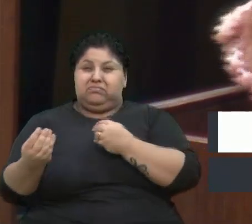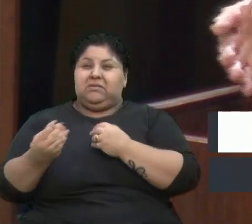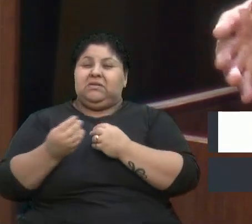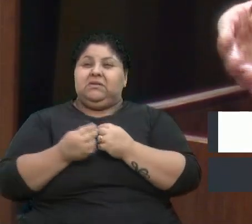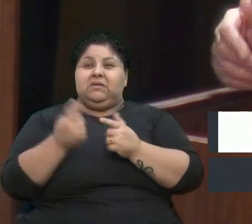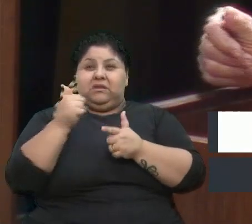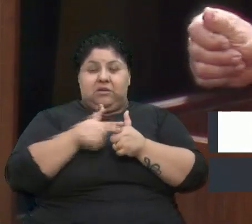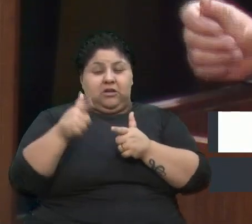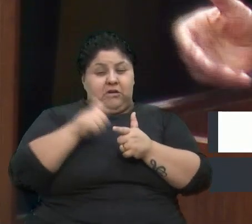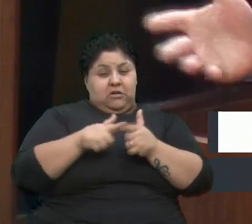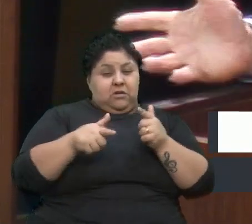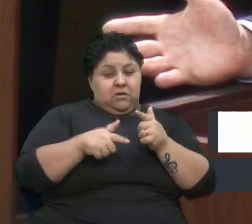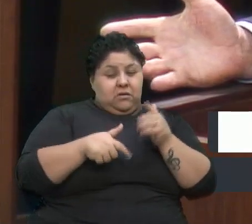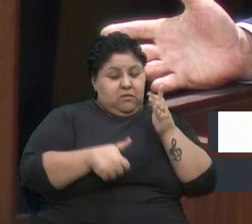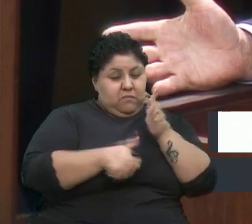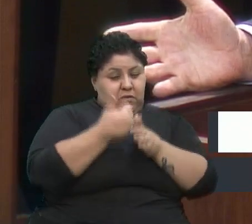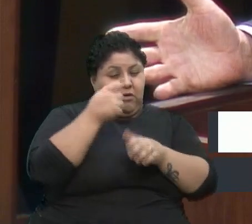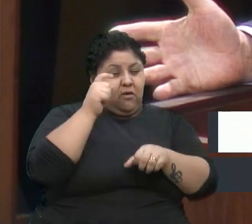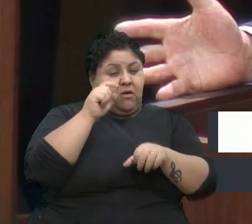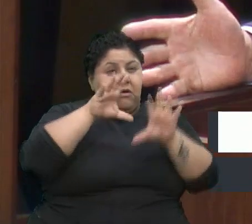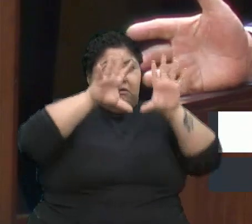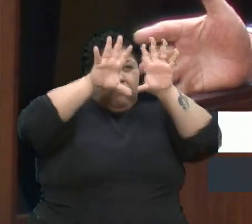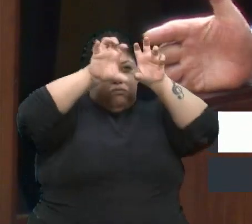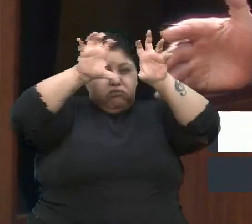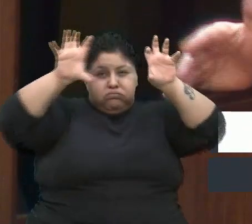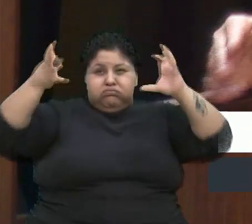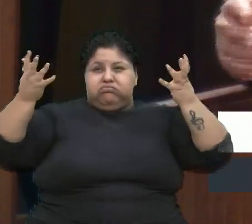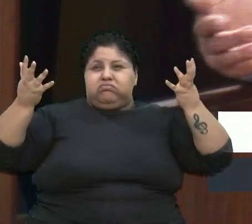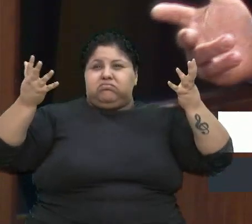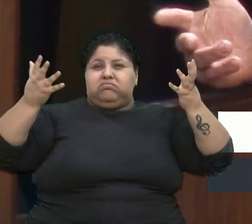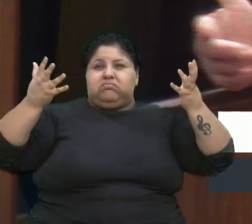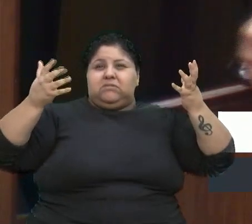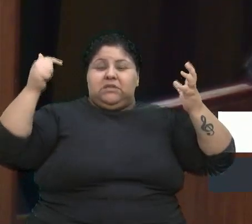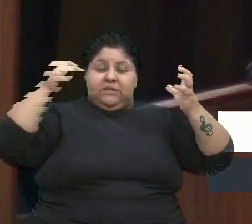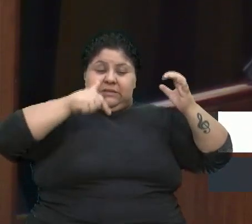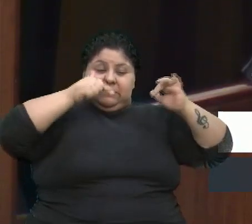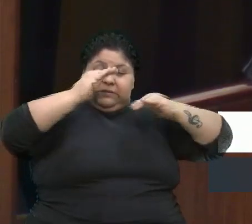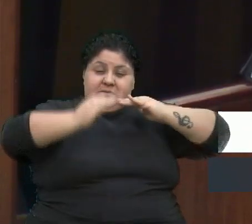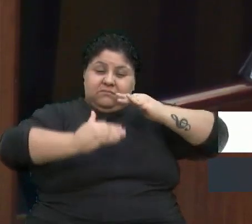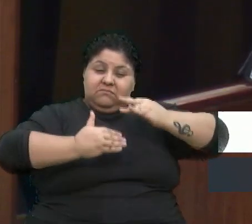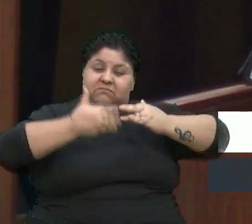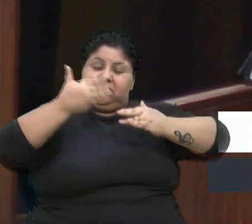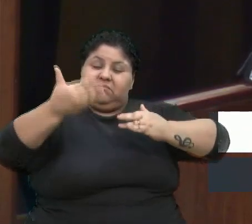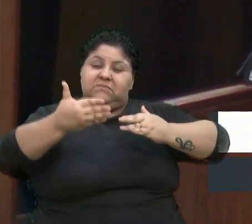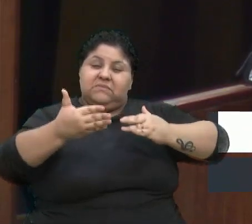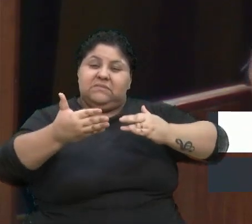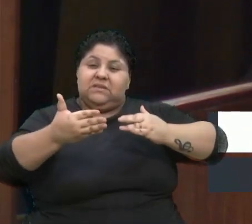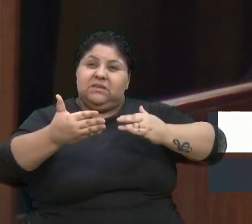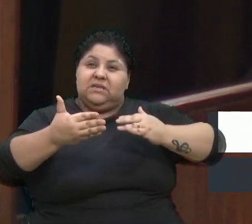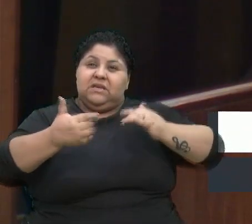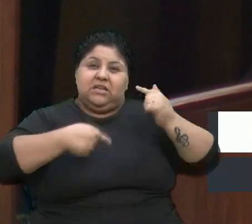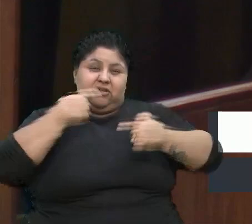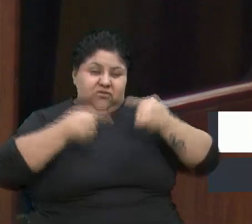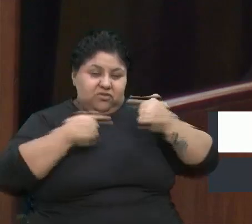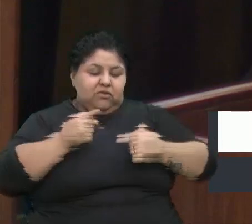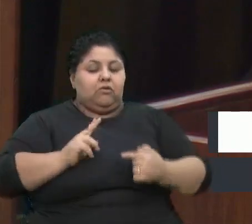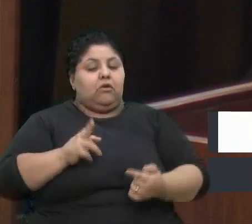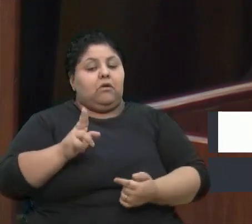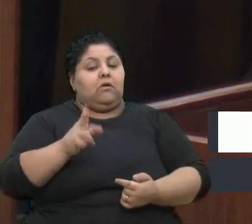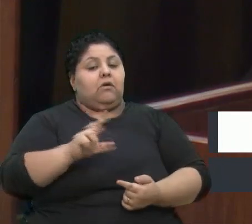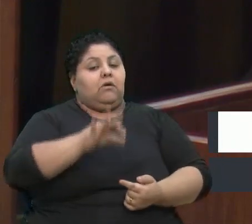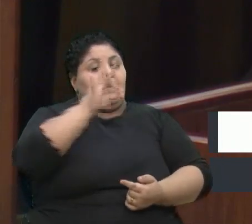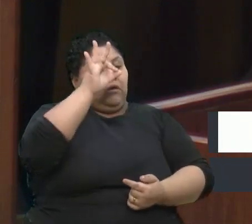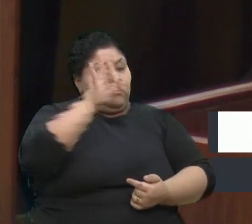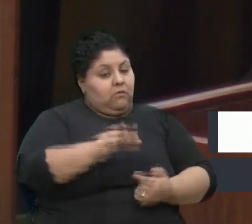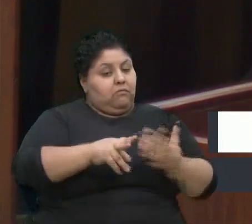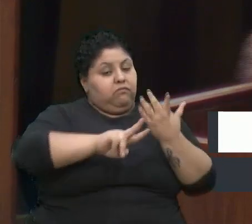que melhorar o tempo para melhorar. Então, ali na frente o debate vai continuar. Mas uma coisa é certa, a